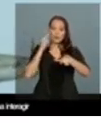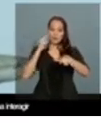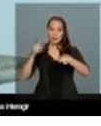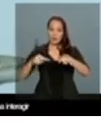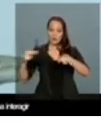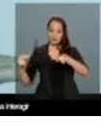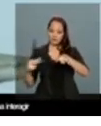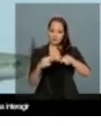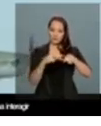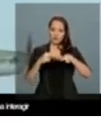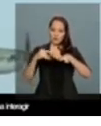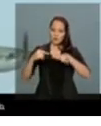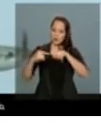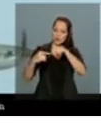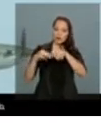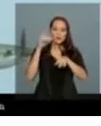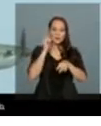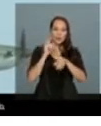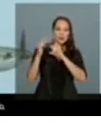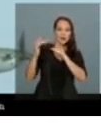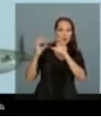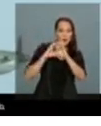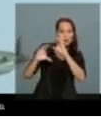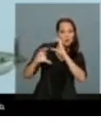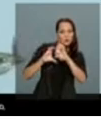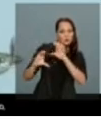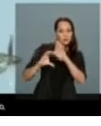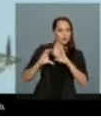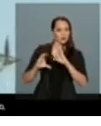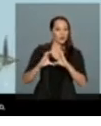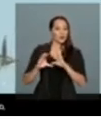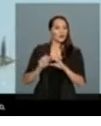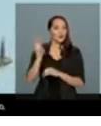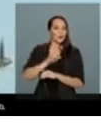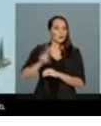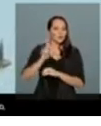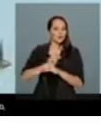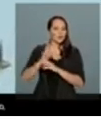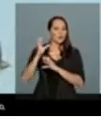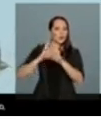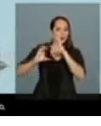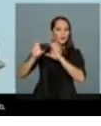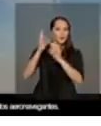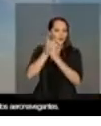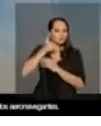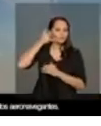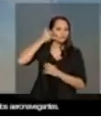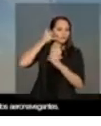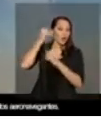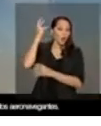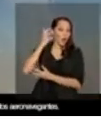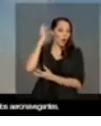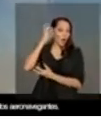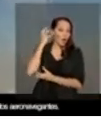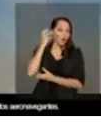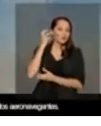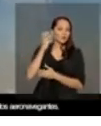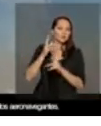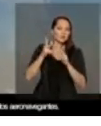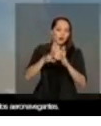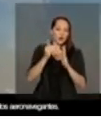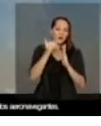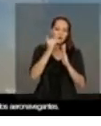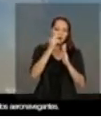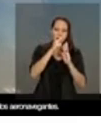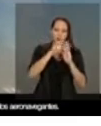para que o piloto possa interagir com o caçador por intermédio de comunicação via rádio, de acordo com as regras de